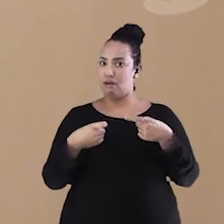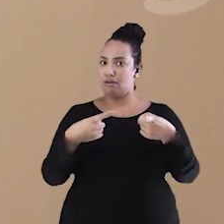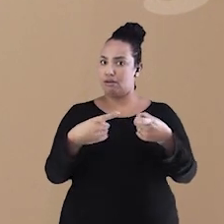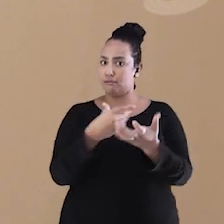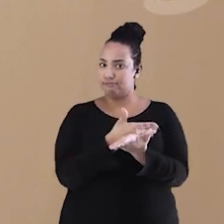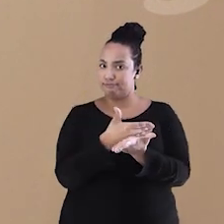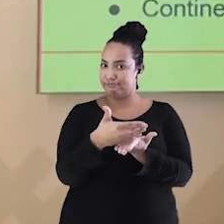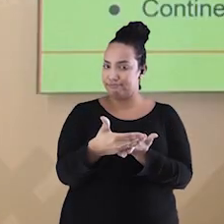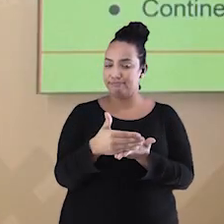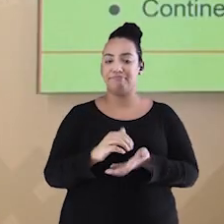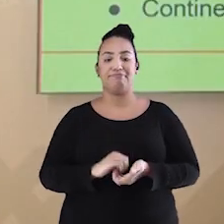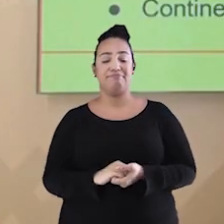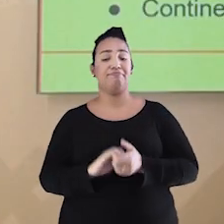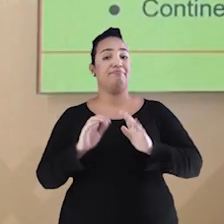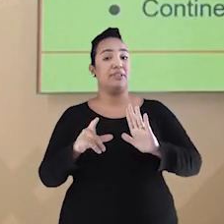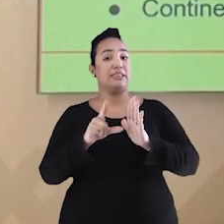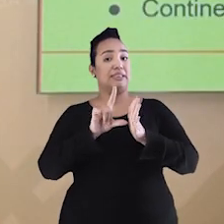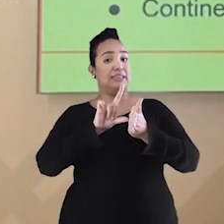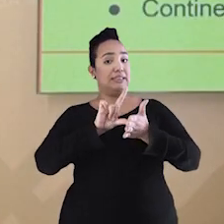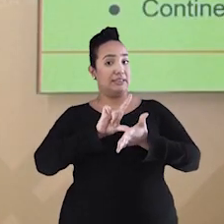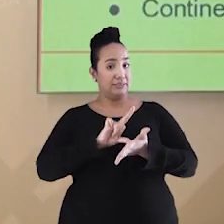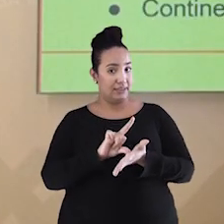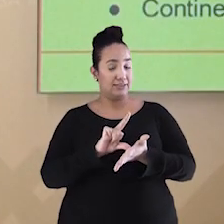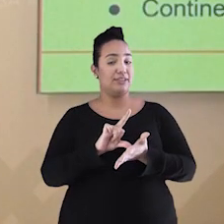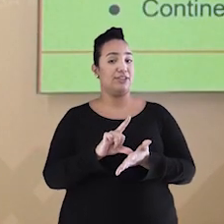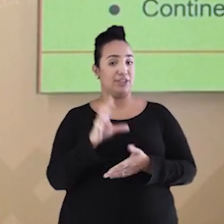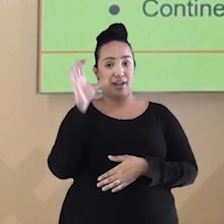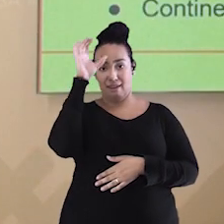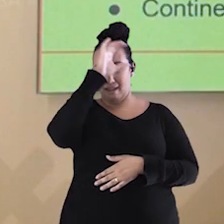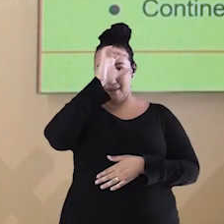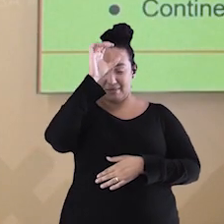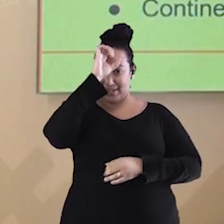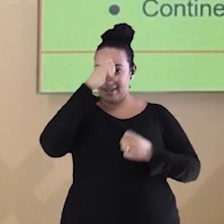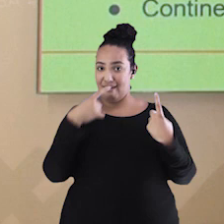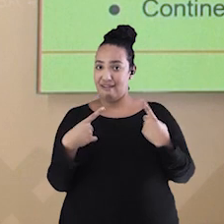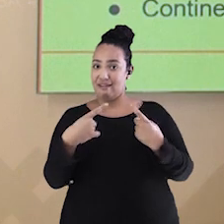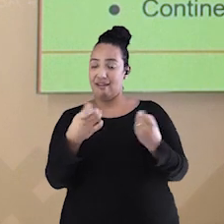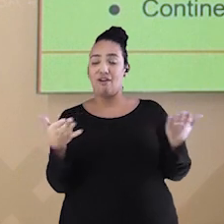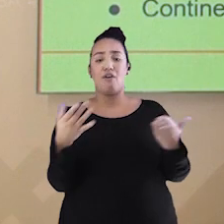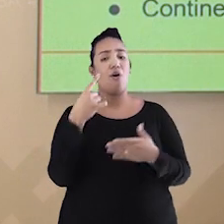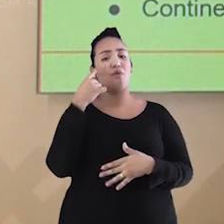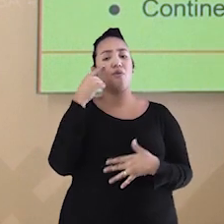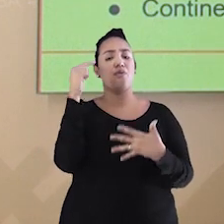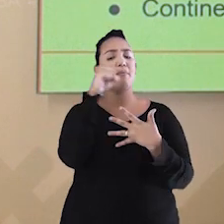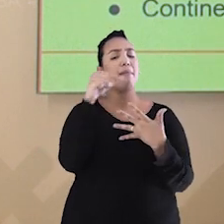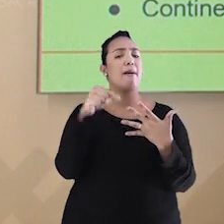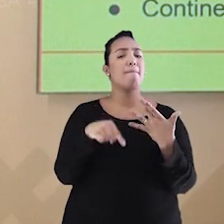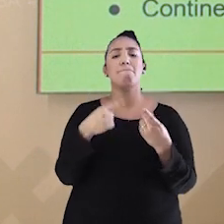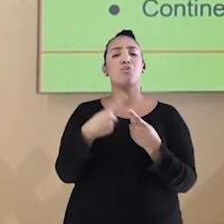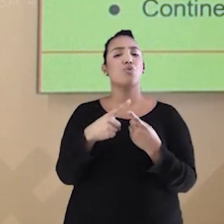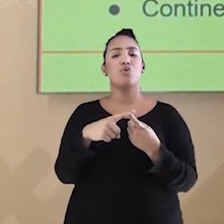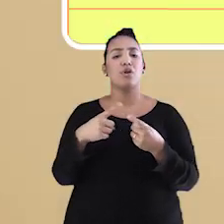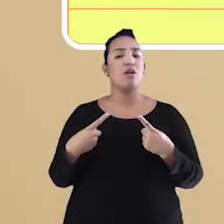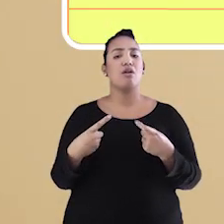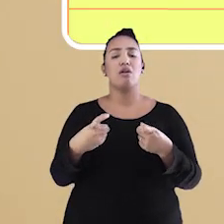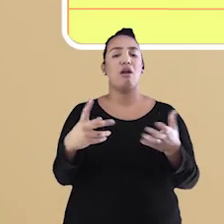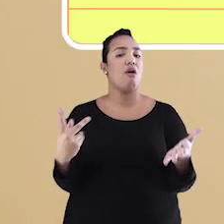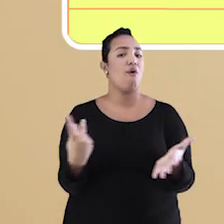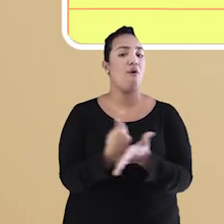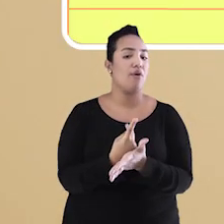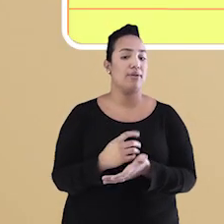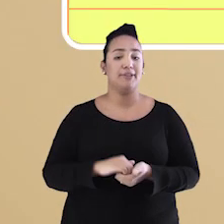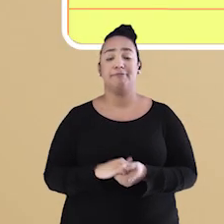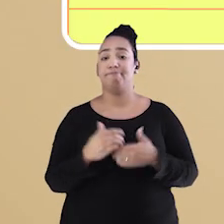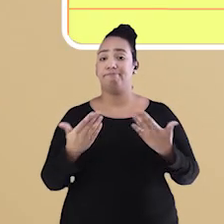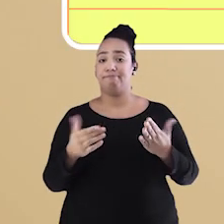vai começar. Antes de entrarmos de vez no campo de batalha, vamos ver os motivos que nos fizeram chegar até aqui.